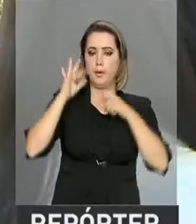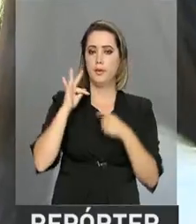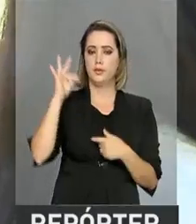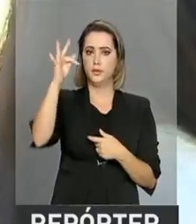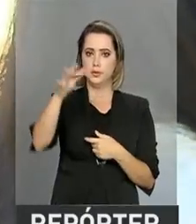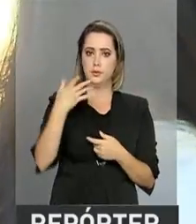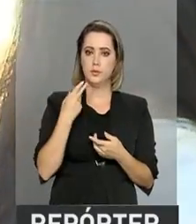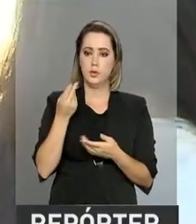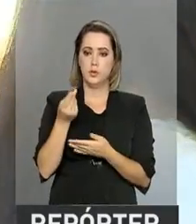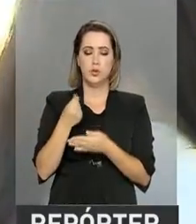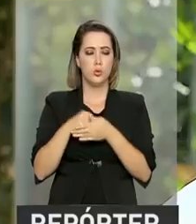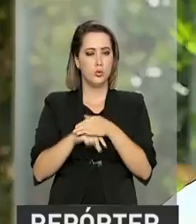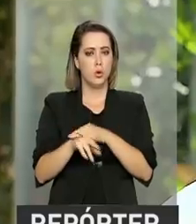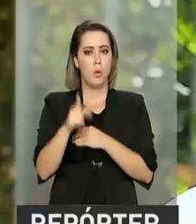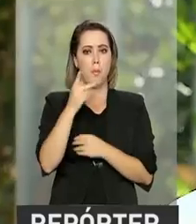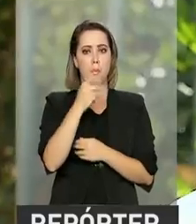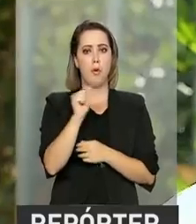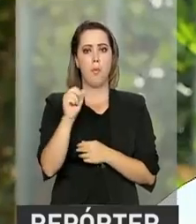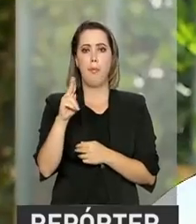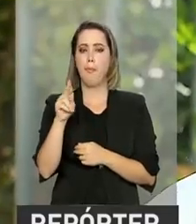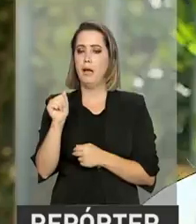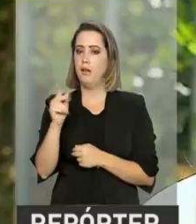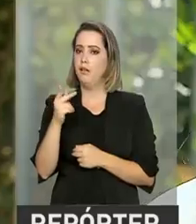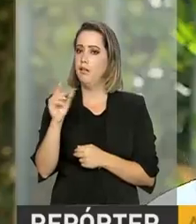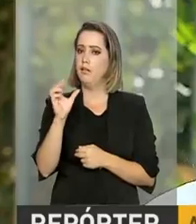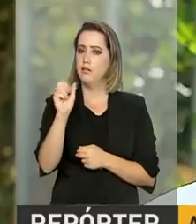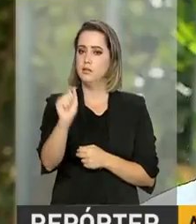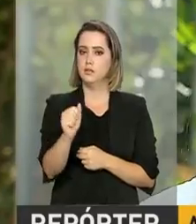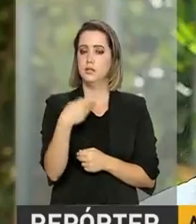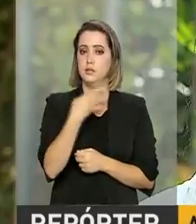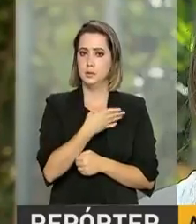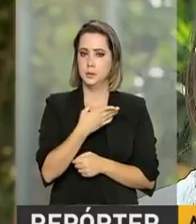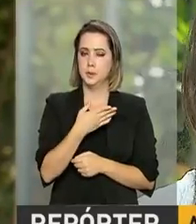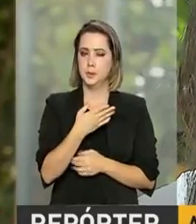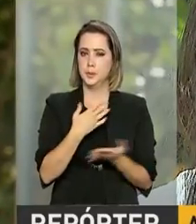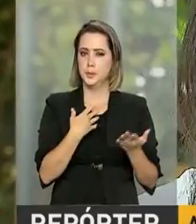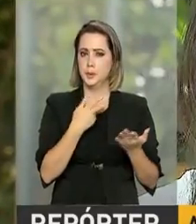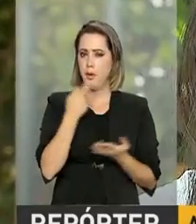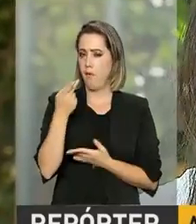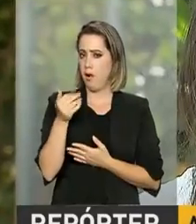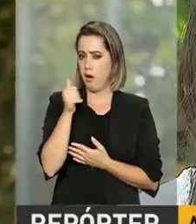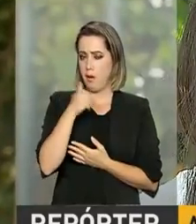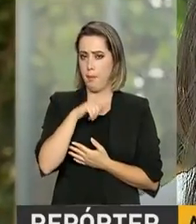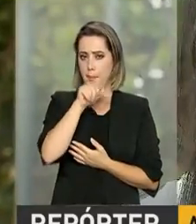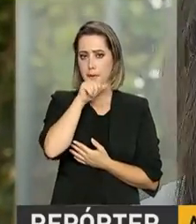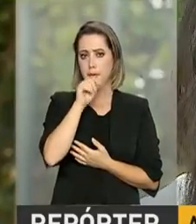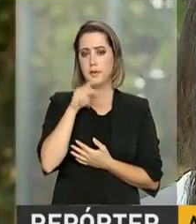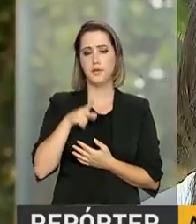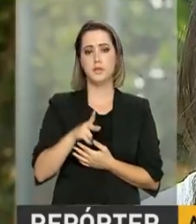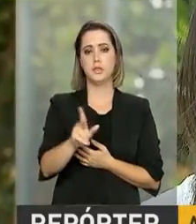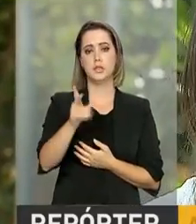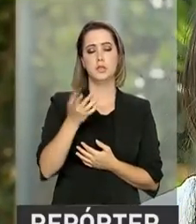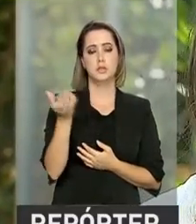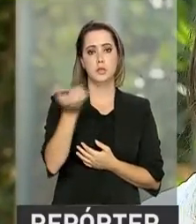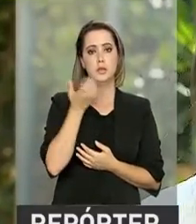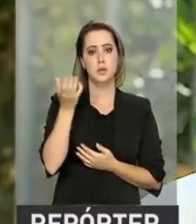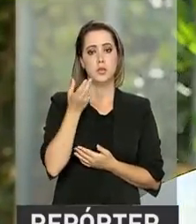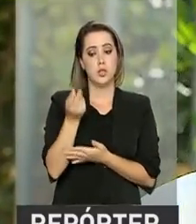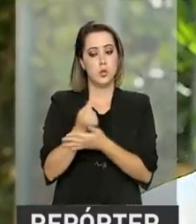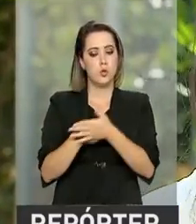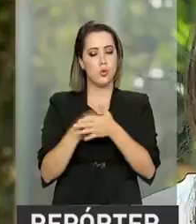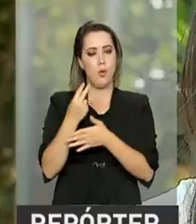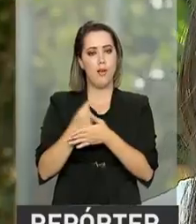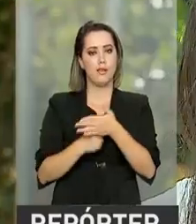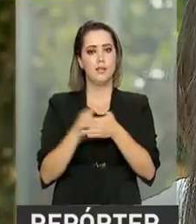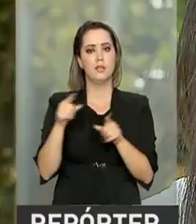e investe na poupança minha mãe assim ela sempre teve a o hábito de querer economizar Independente de gastar